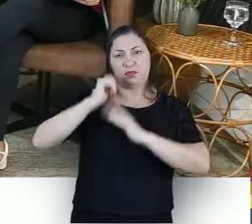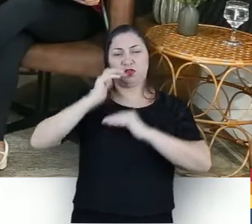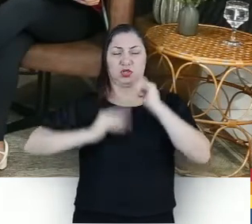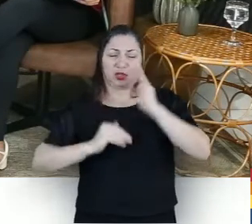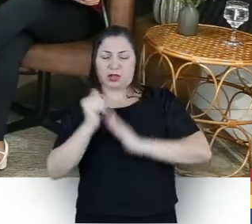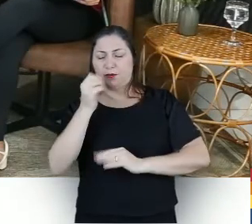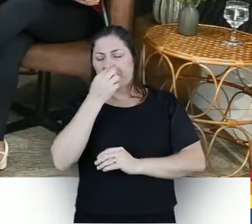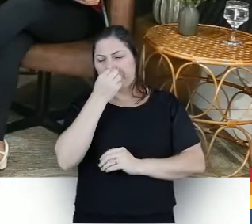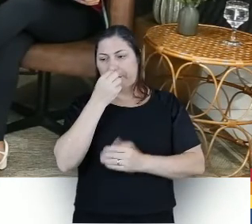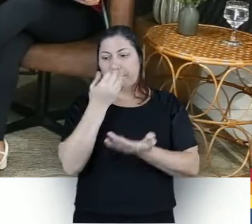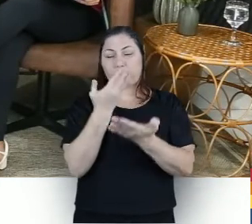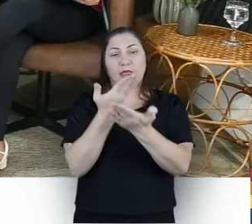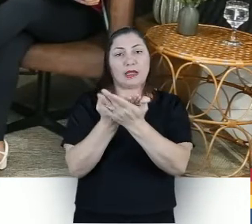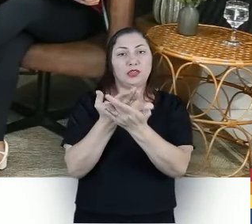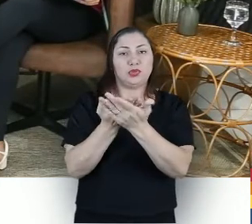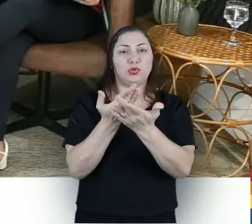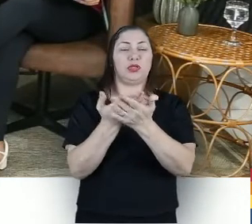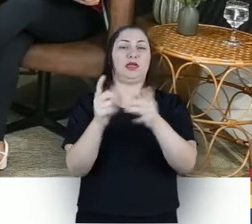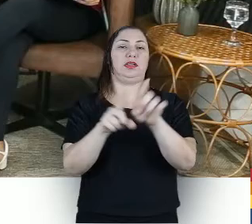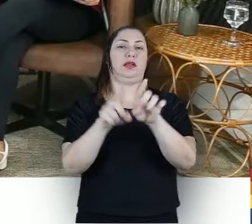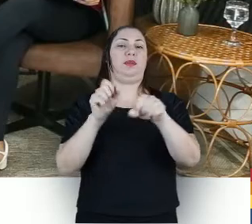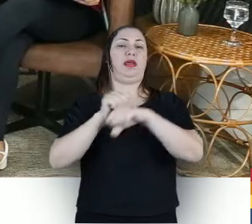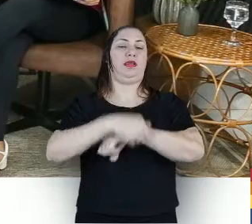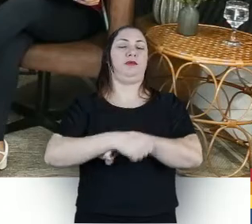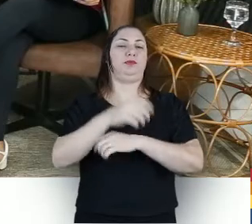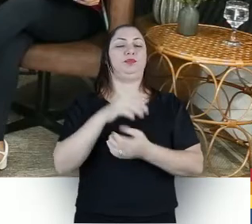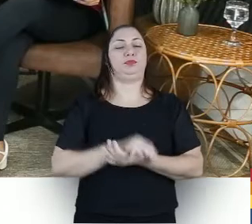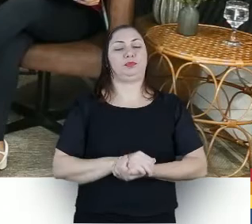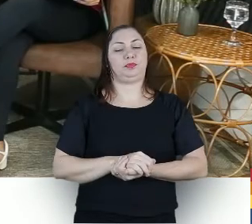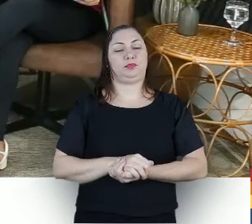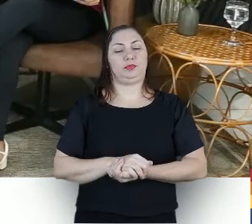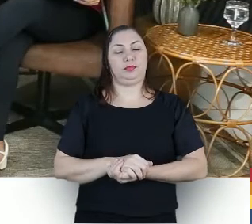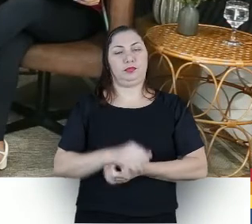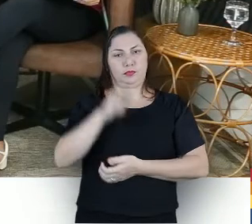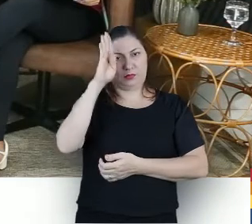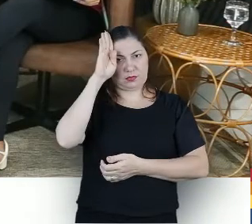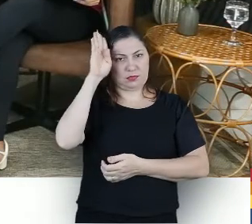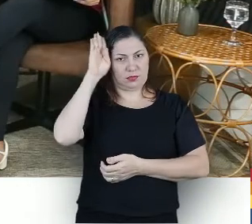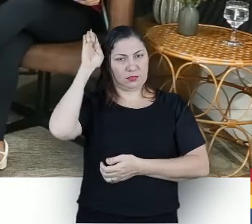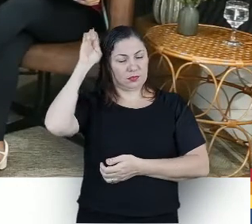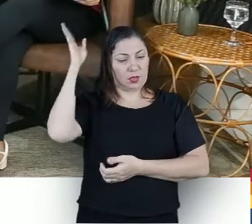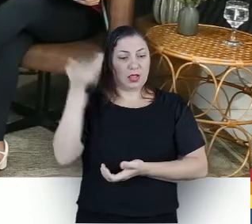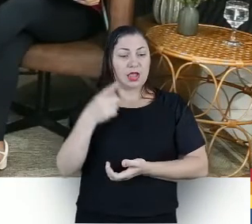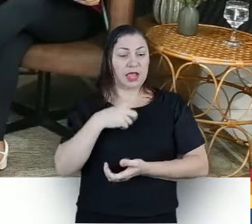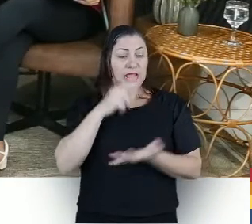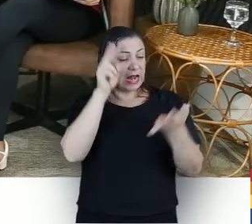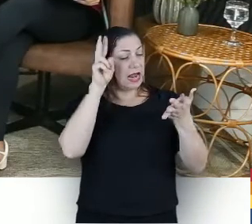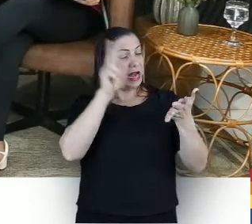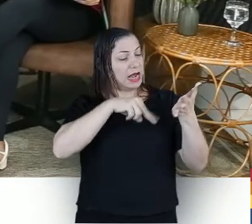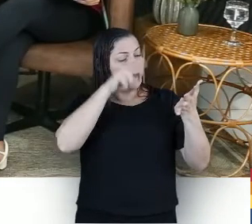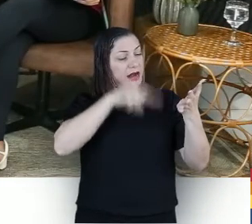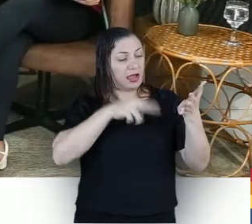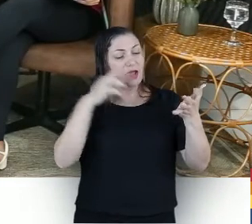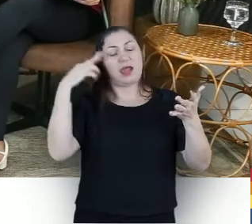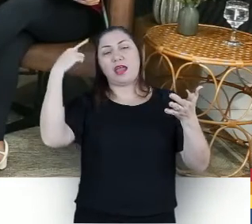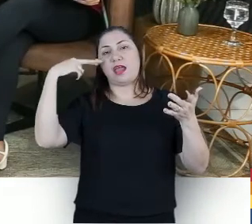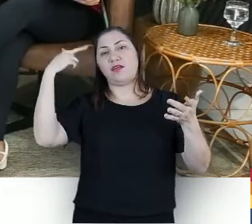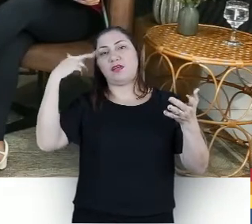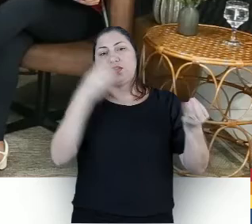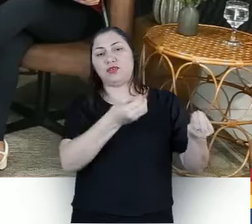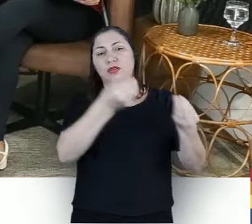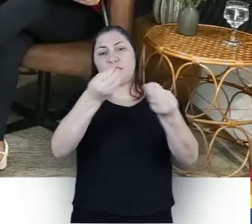aluno, que está super relacionado à vivência dele, né? Desse mundo tecnológico, desse mundo líquido. Então, é uma oportunidade de eu,